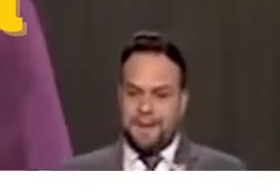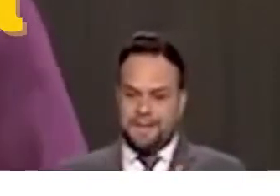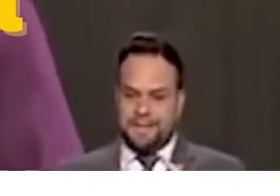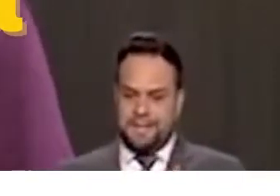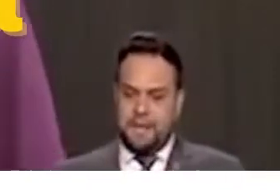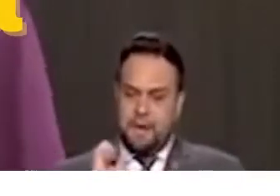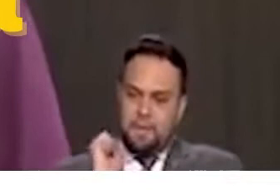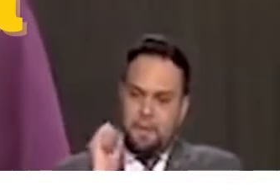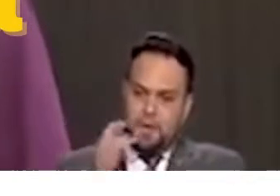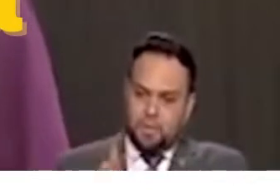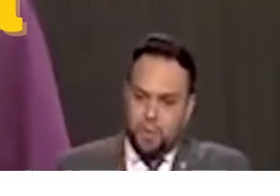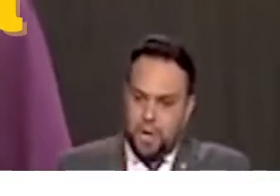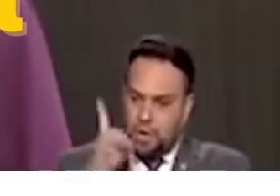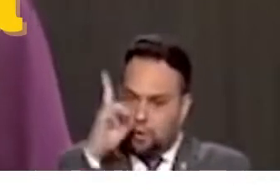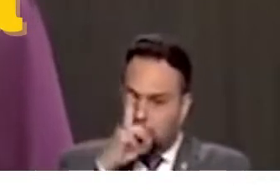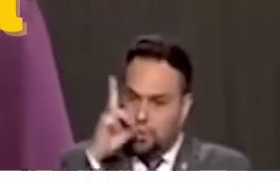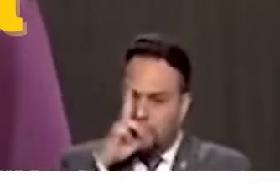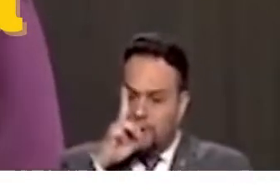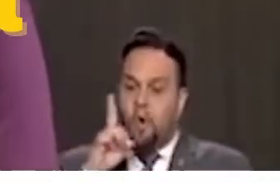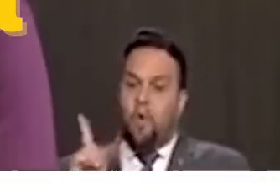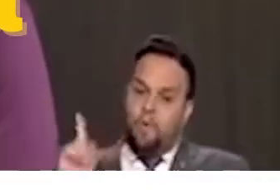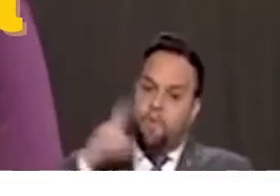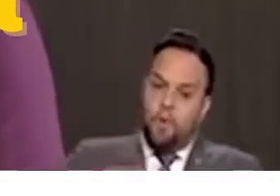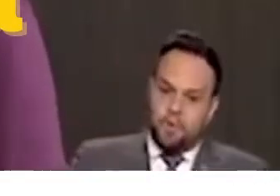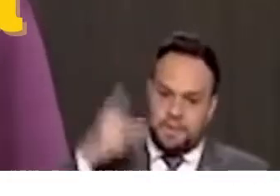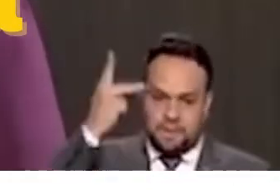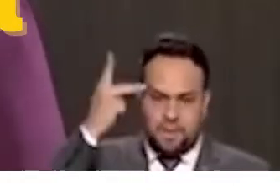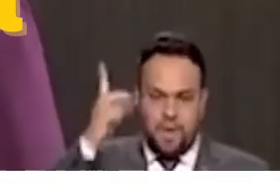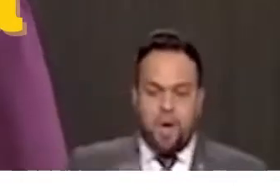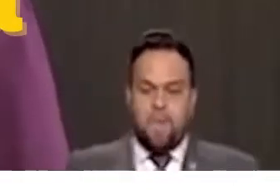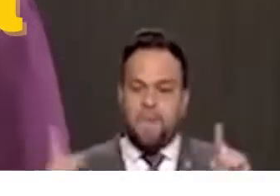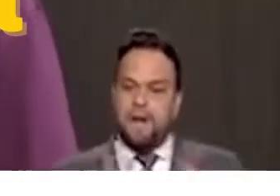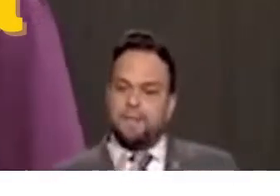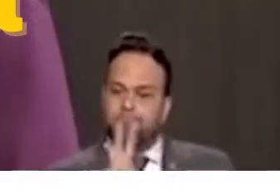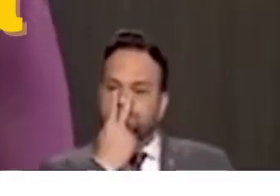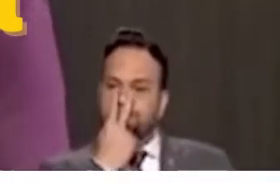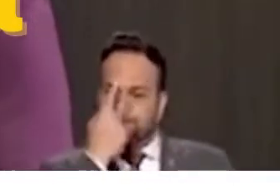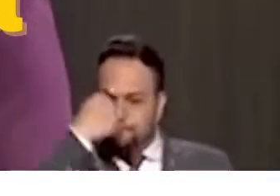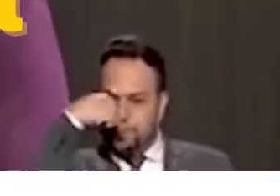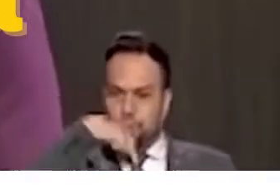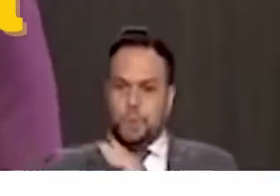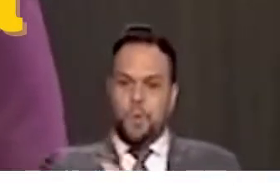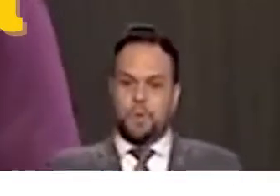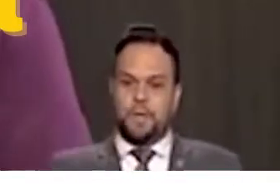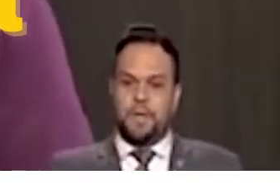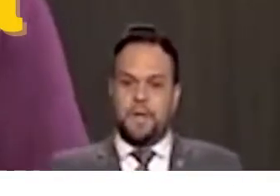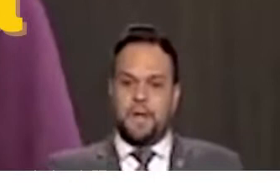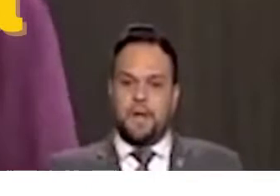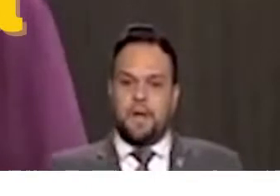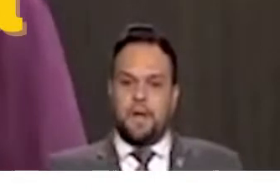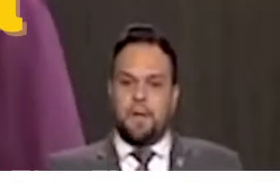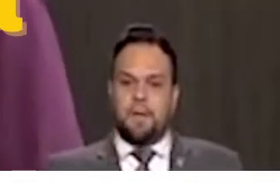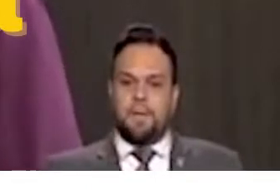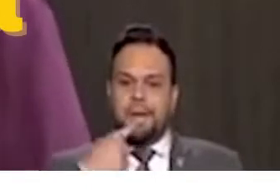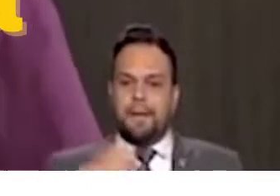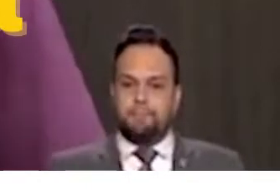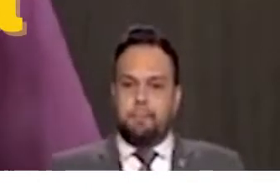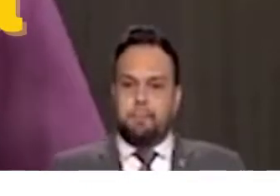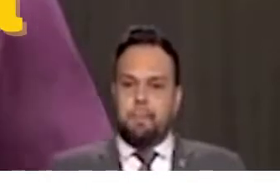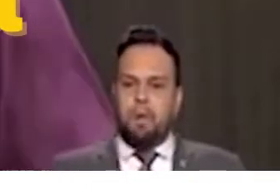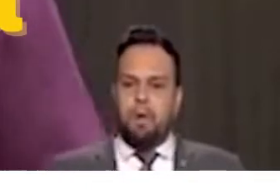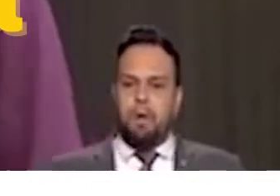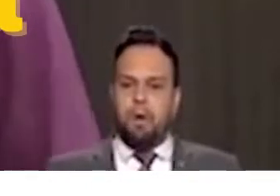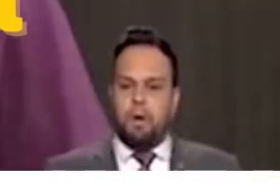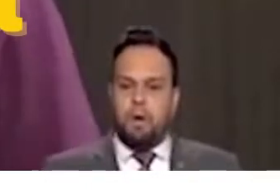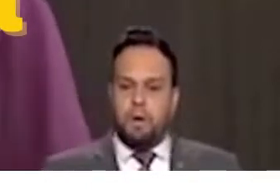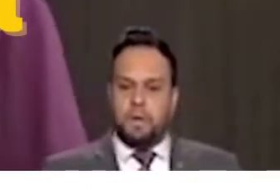na madrugada de domingo. Tá? Quando eles botaram aqui a sonda nas graças, que em poucos minutos vazou aí 600 ml de